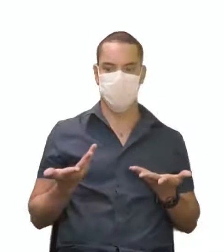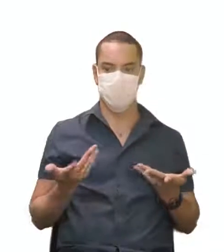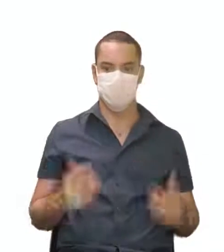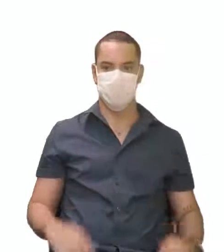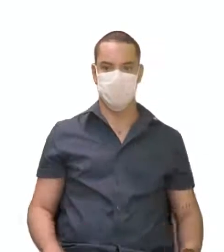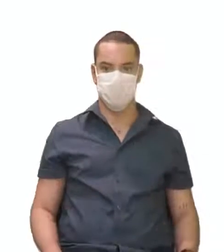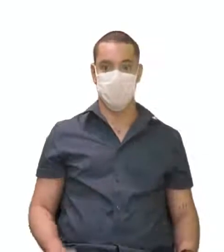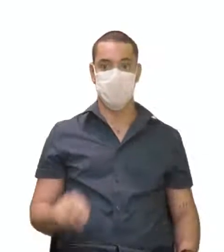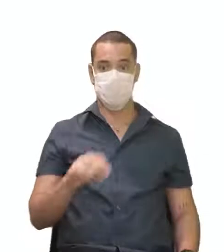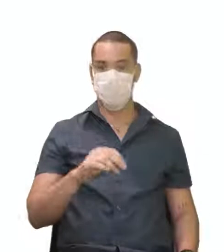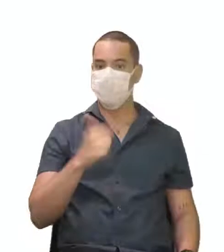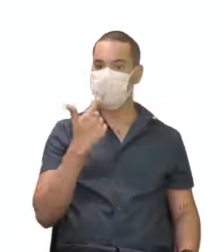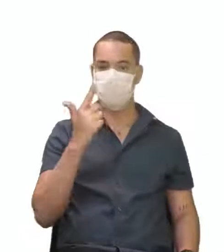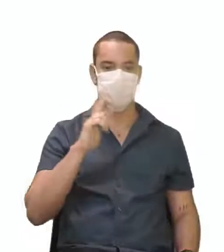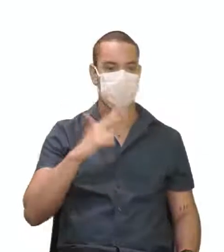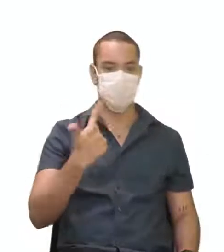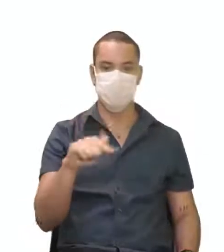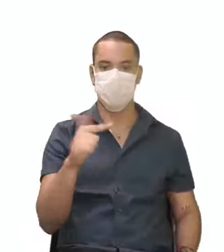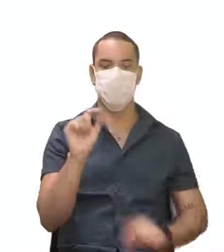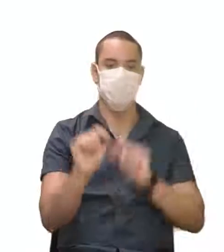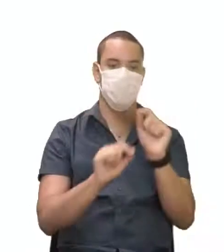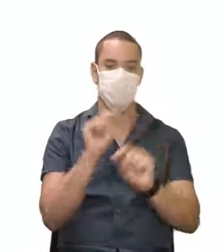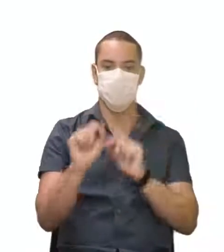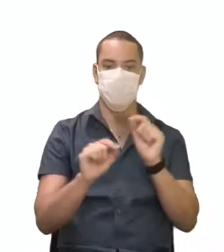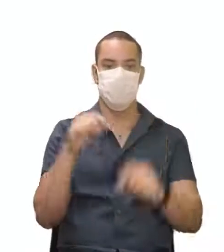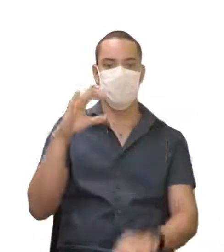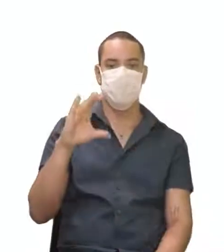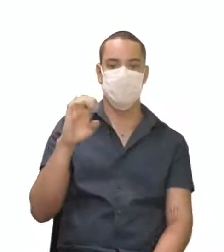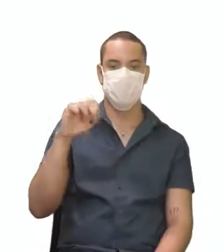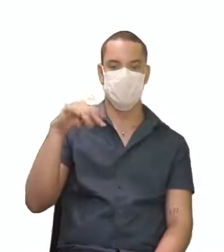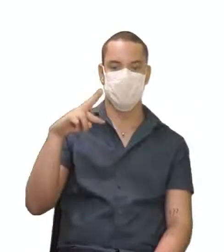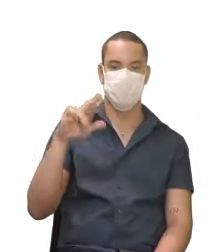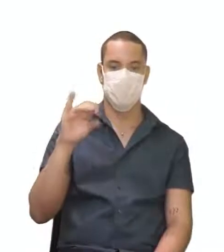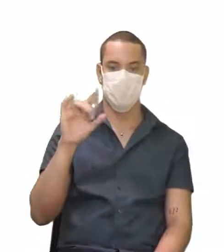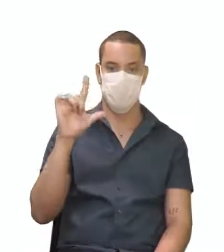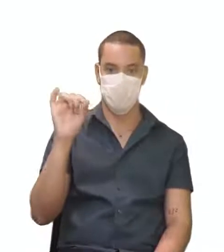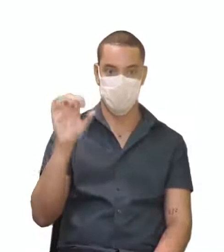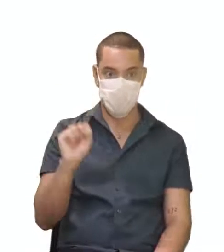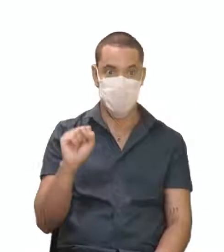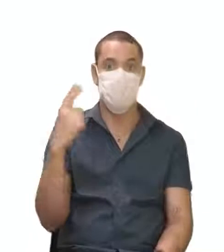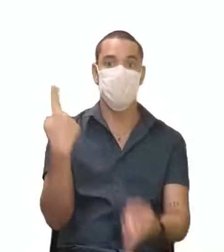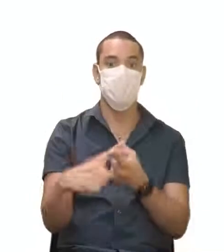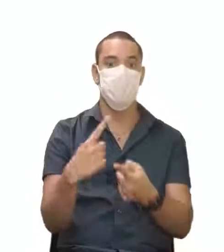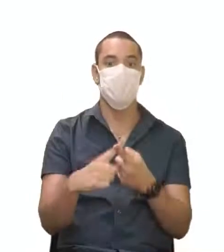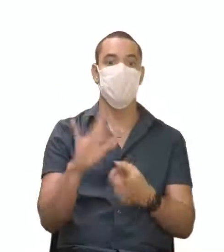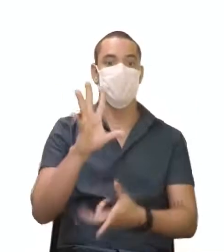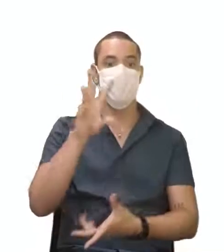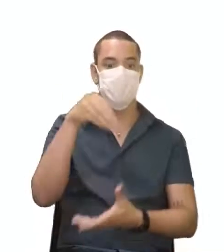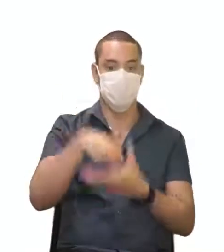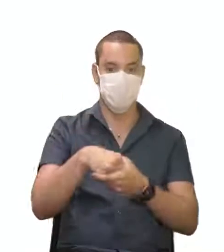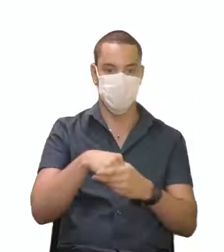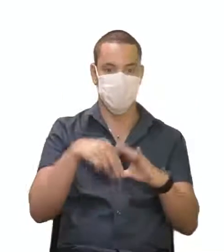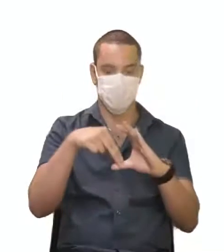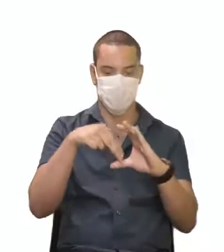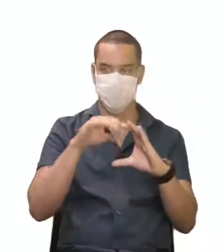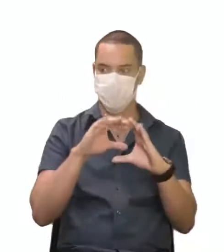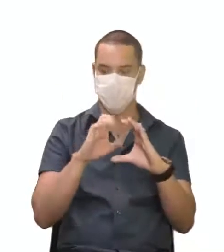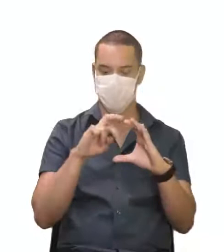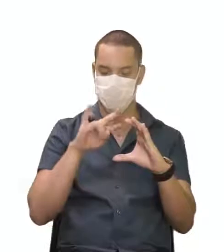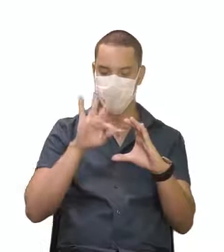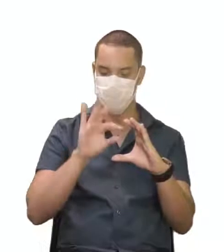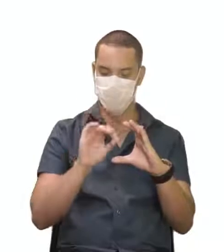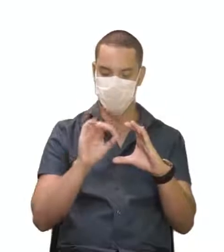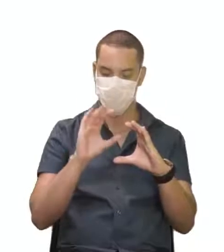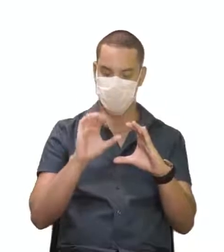prof? Elas não formam, elas não têm centríolos, portanto, o centrossomo delas, essa